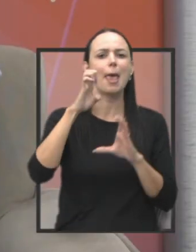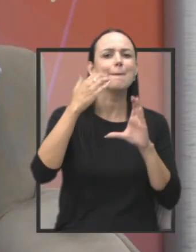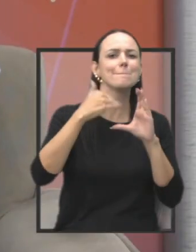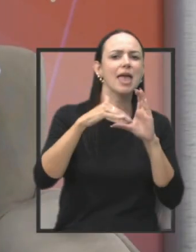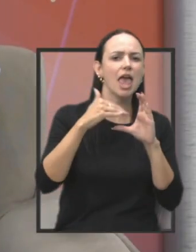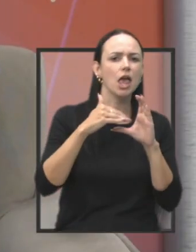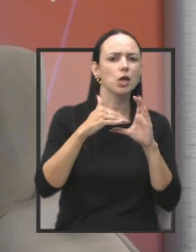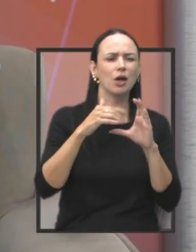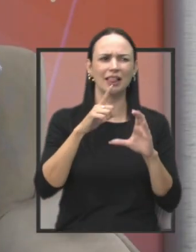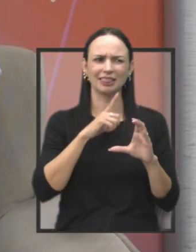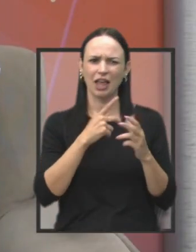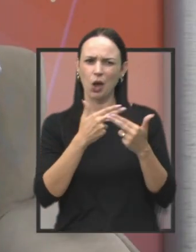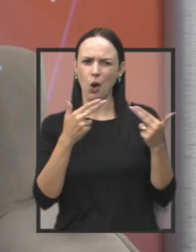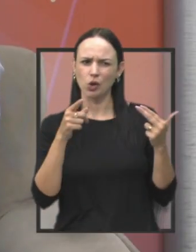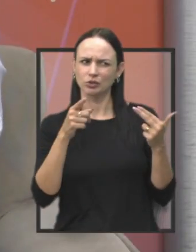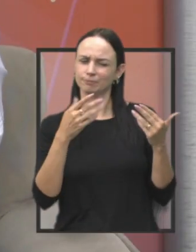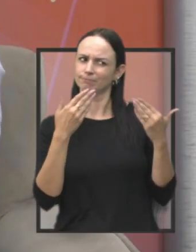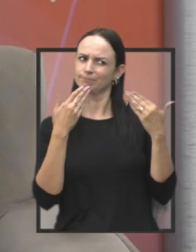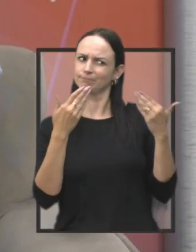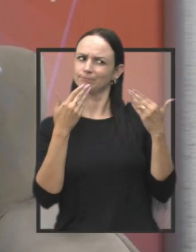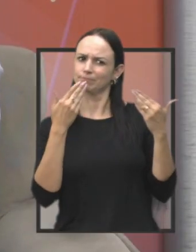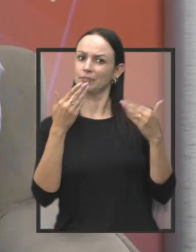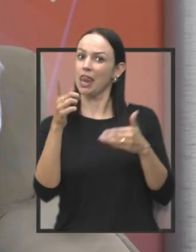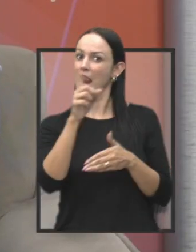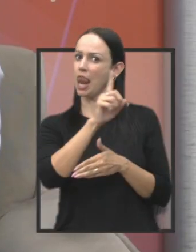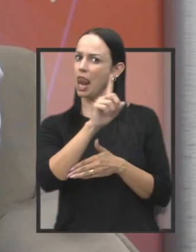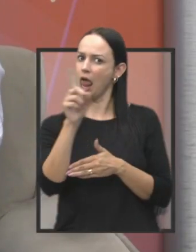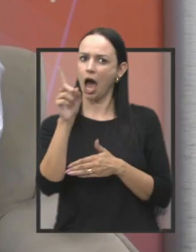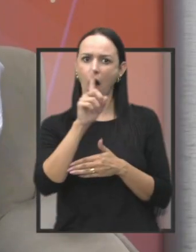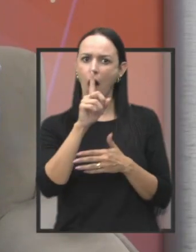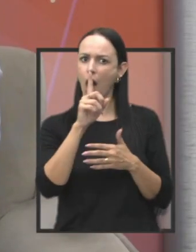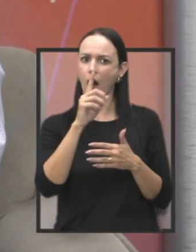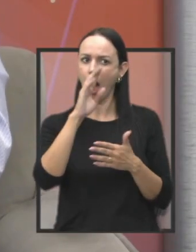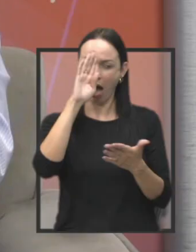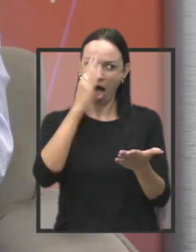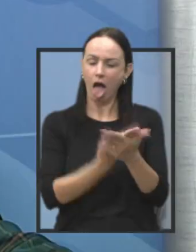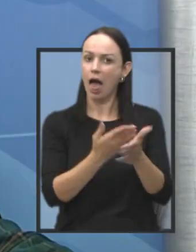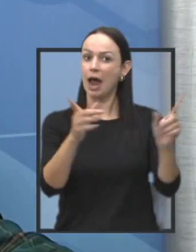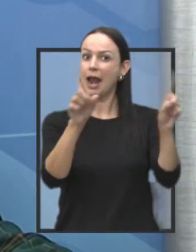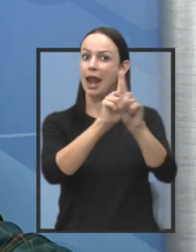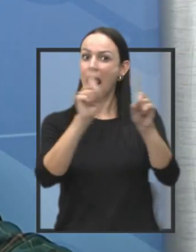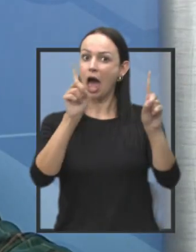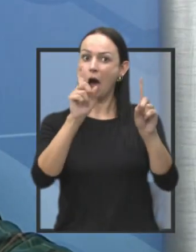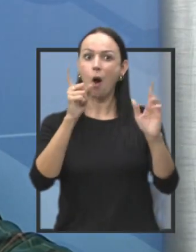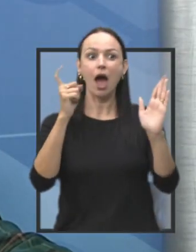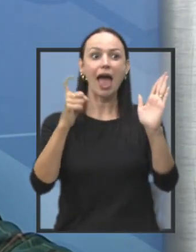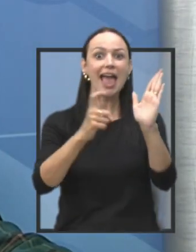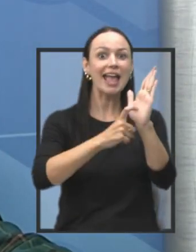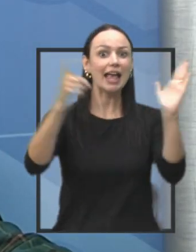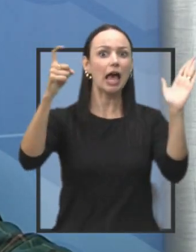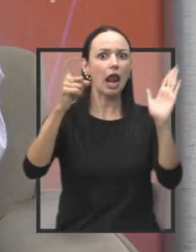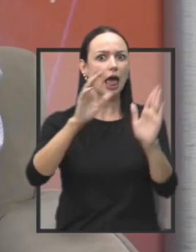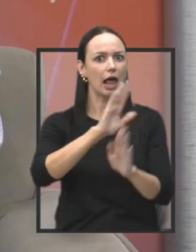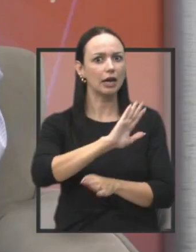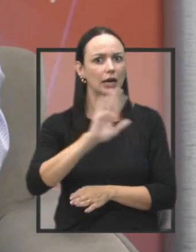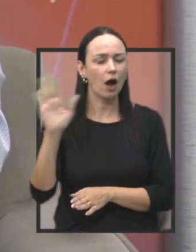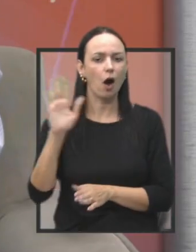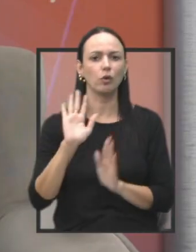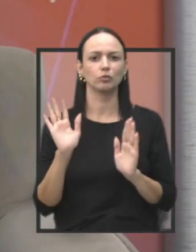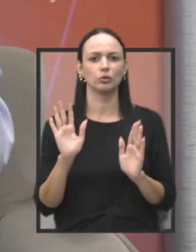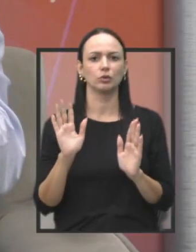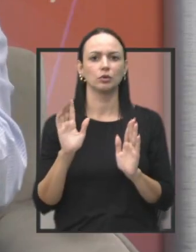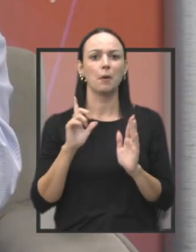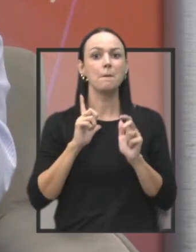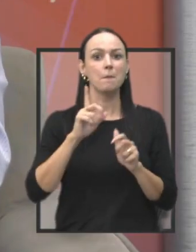desconfie. E não entre, não caia de imediato. Não clique. Não, porque até mesmo pode ter